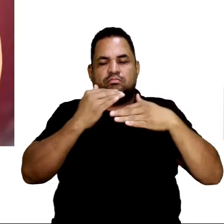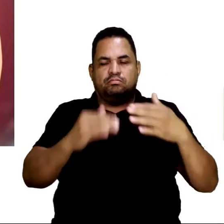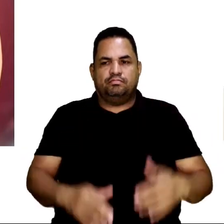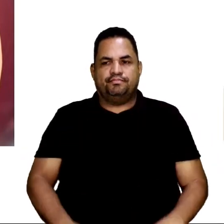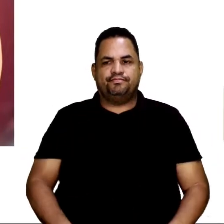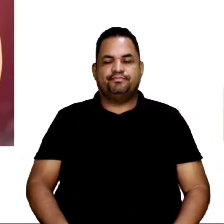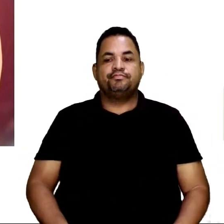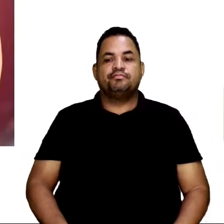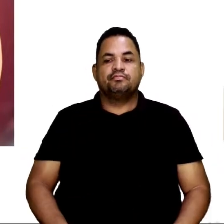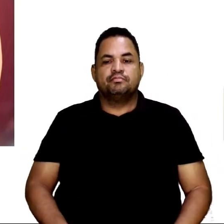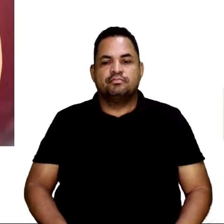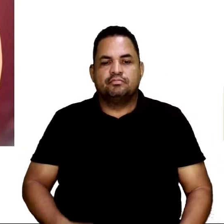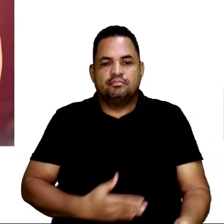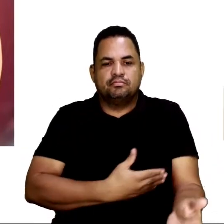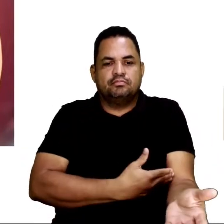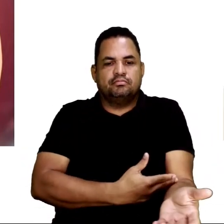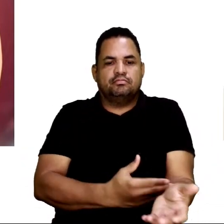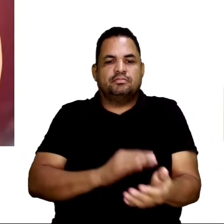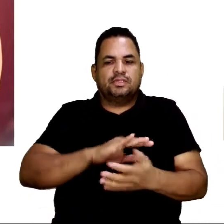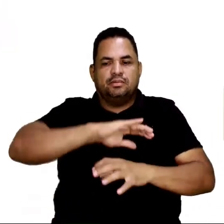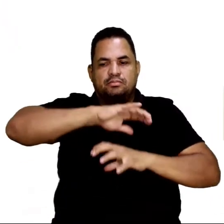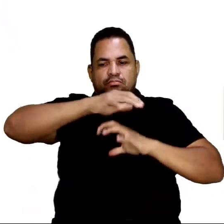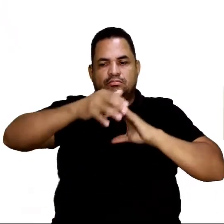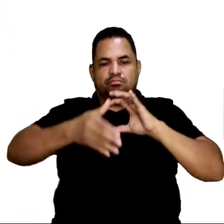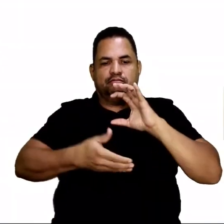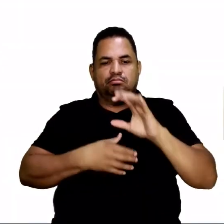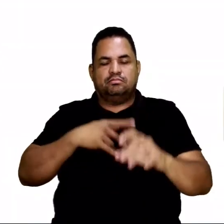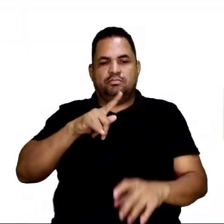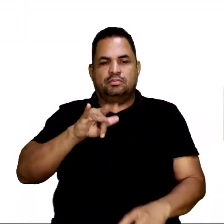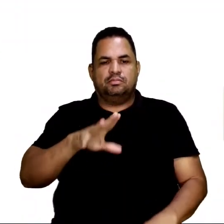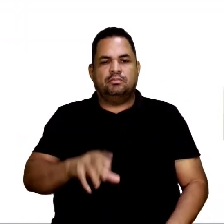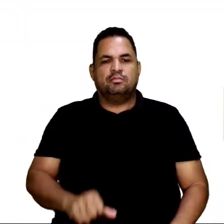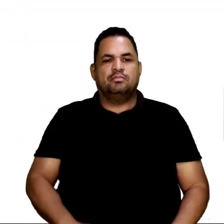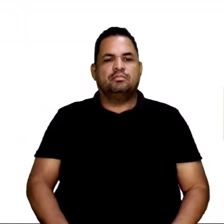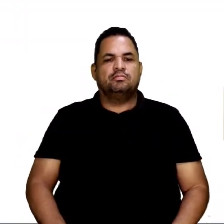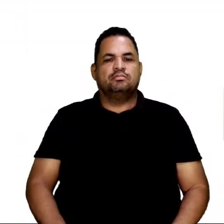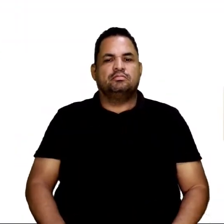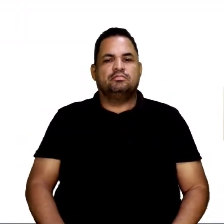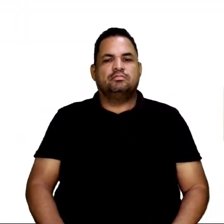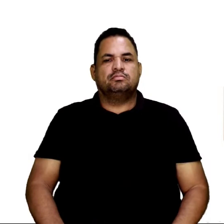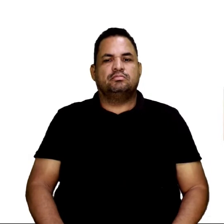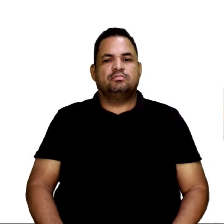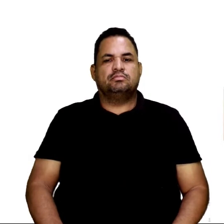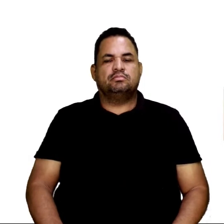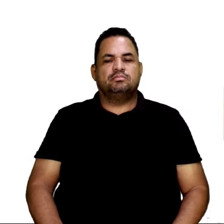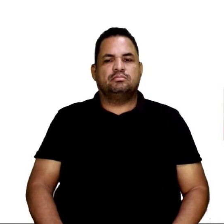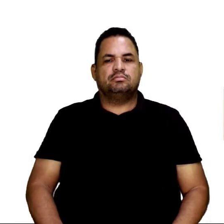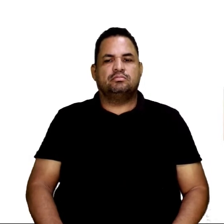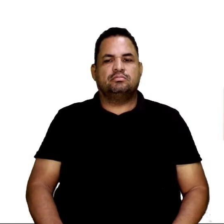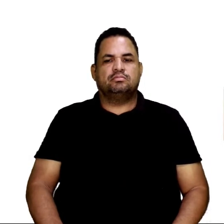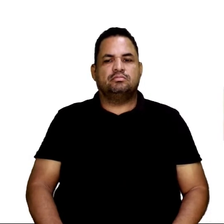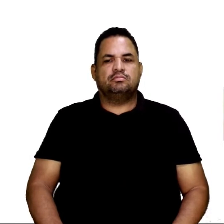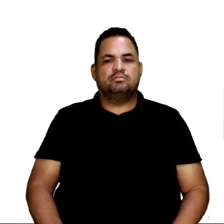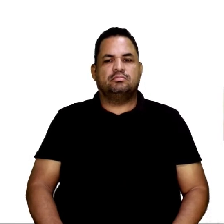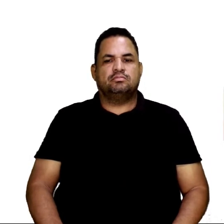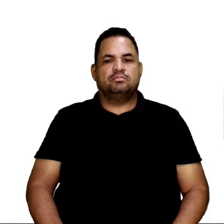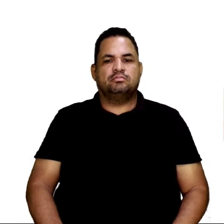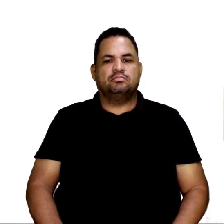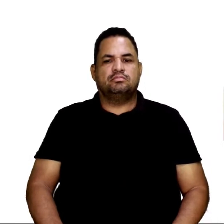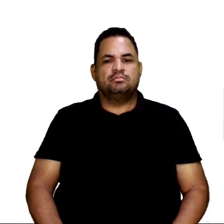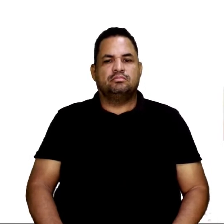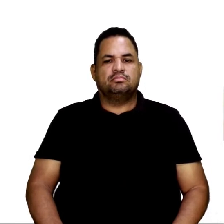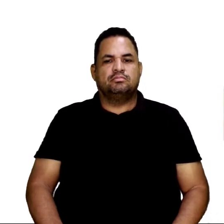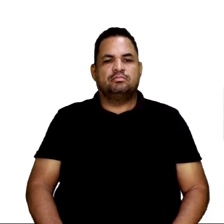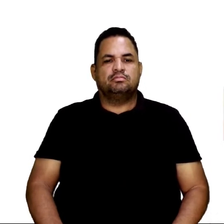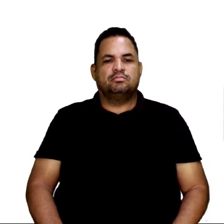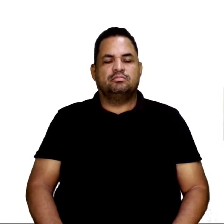essa parte branca toda é a placenta ali, tá? Envolvendo o saco ali, protegendo essa película, né? Que vai estar protegendo